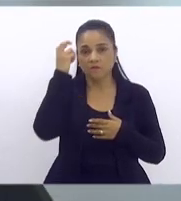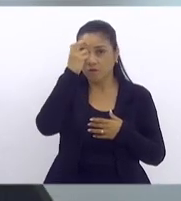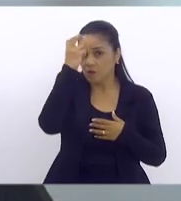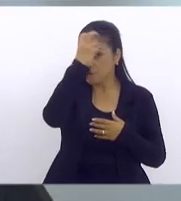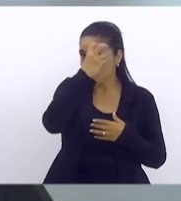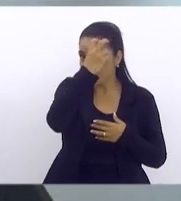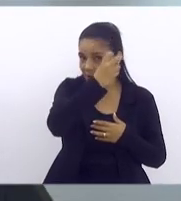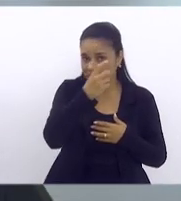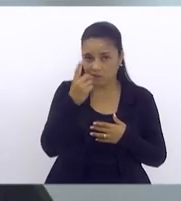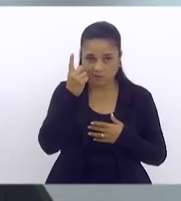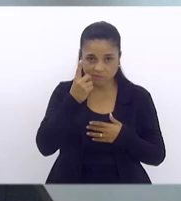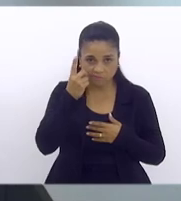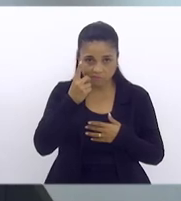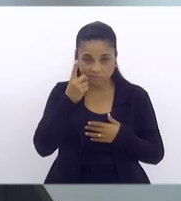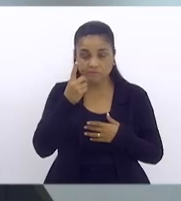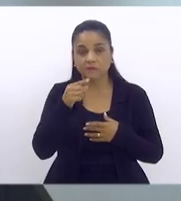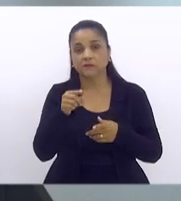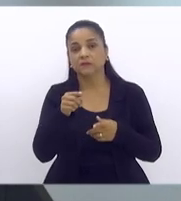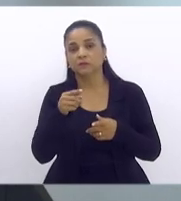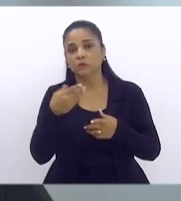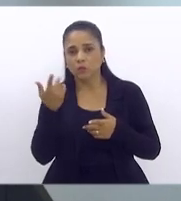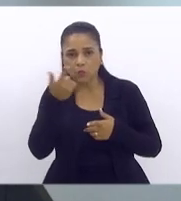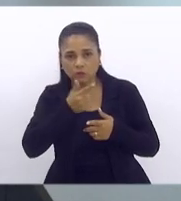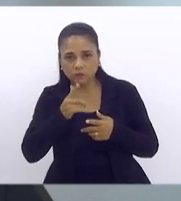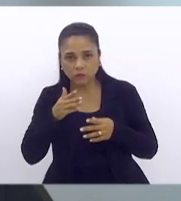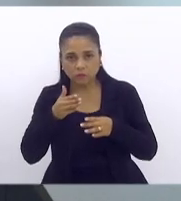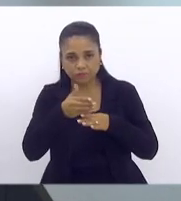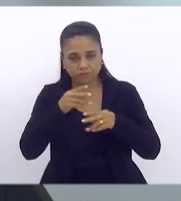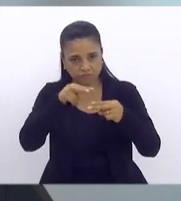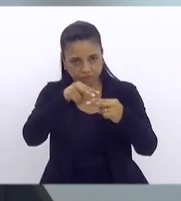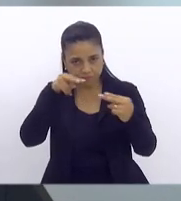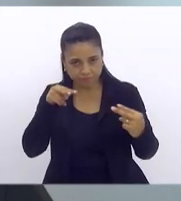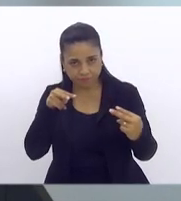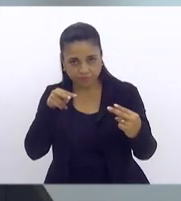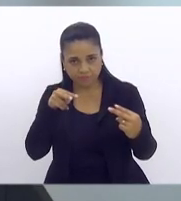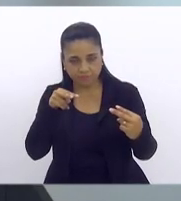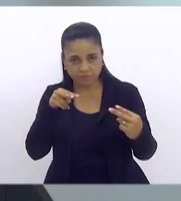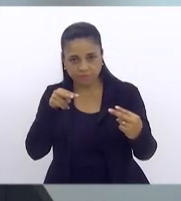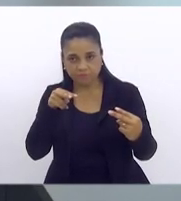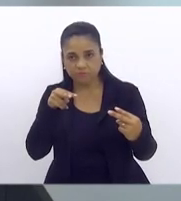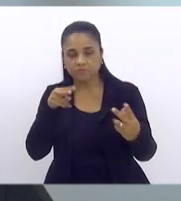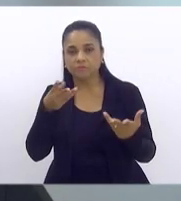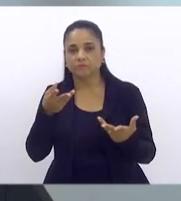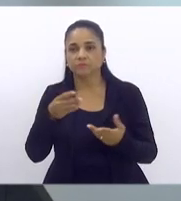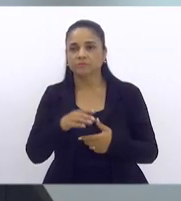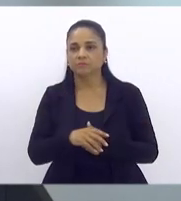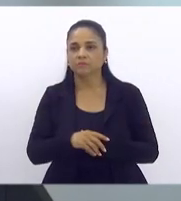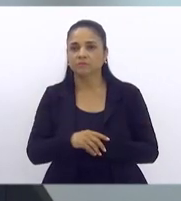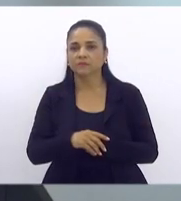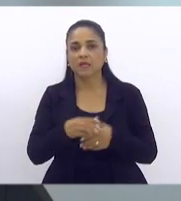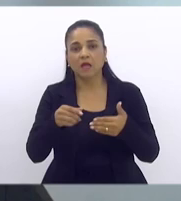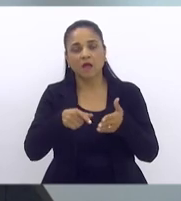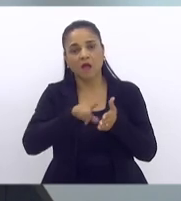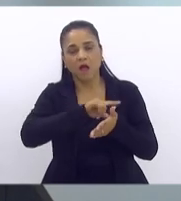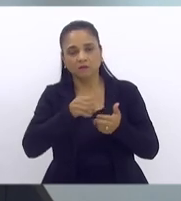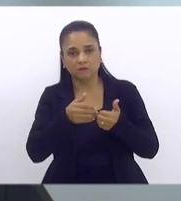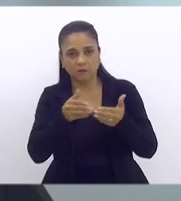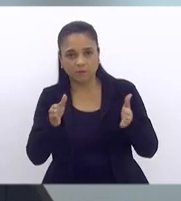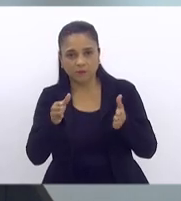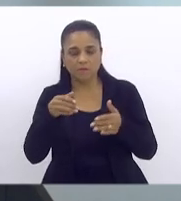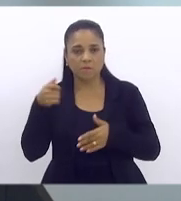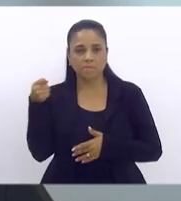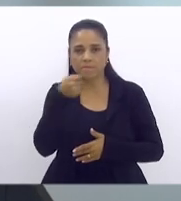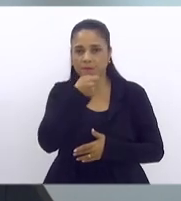conseguiram entrar na sala. E, antes de abrir a fala para a senhora